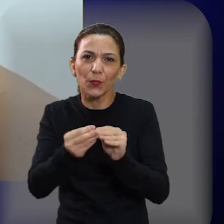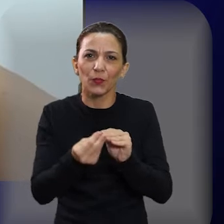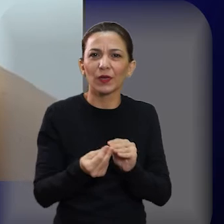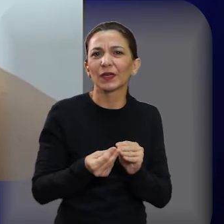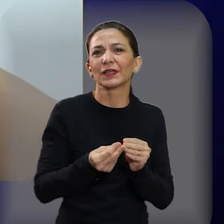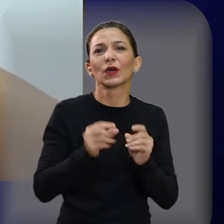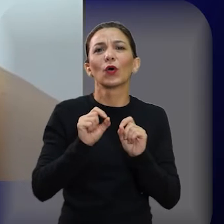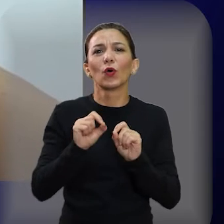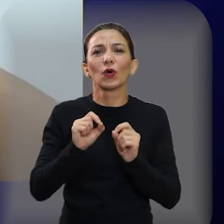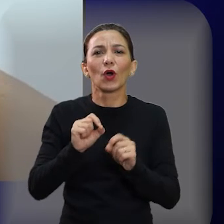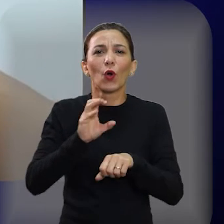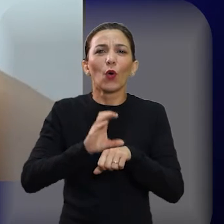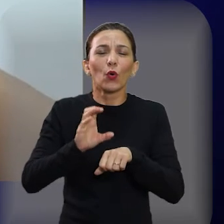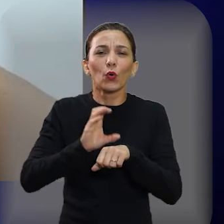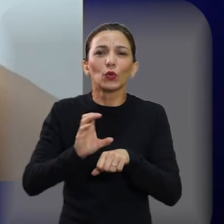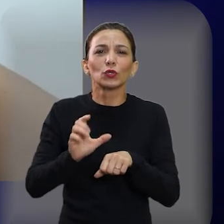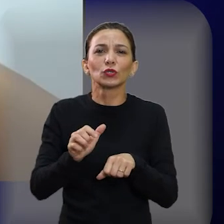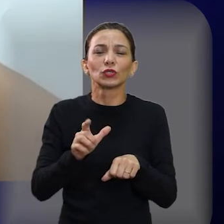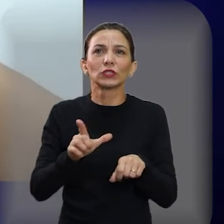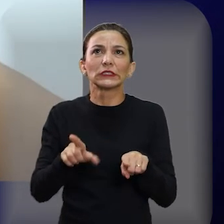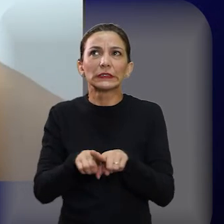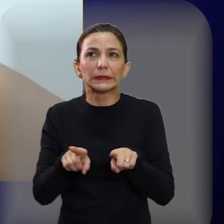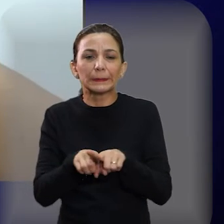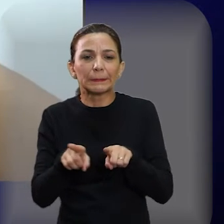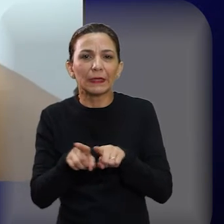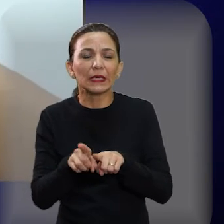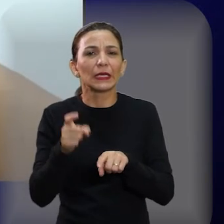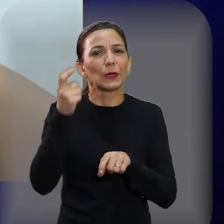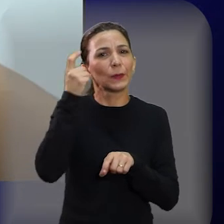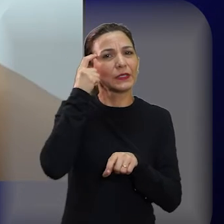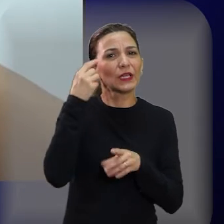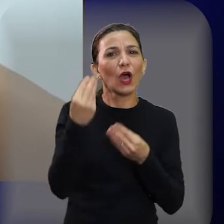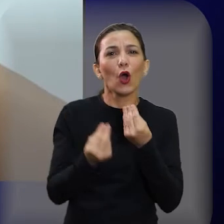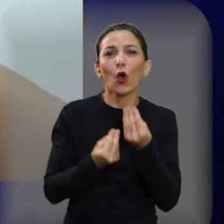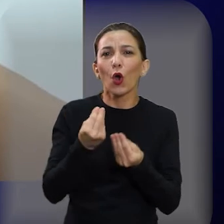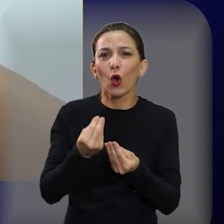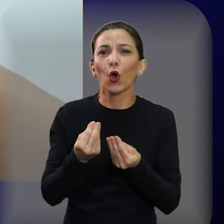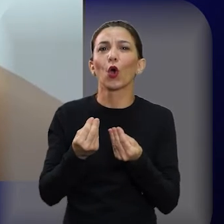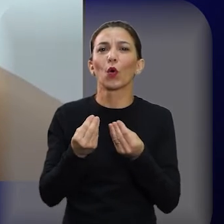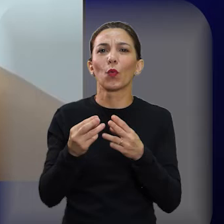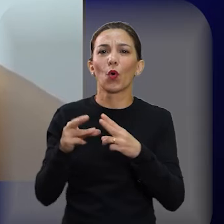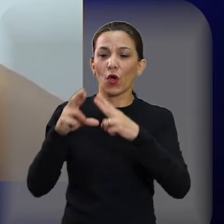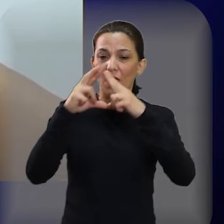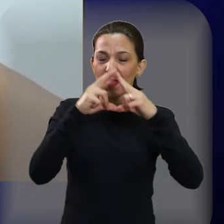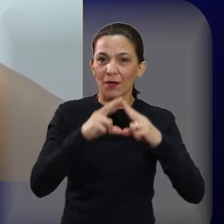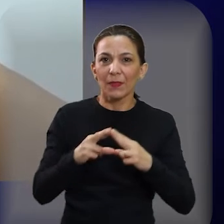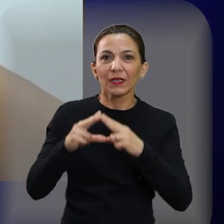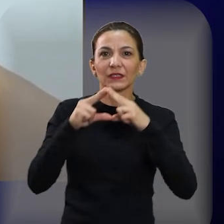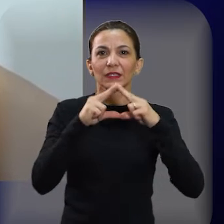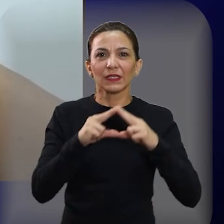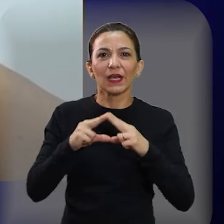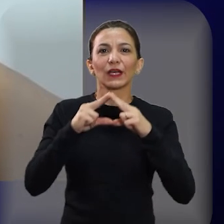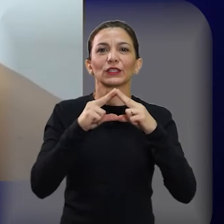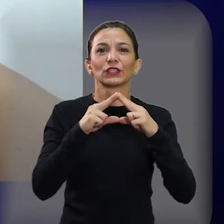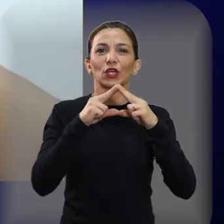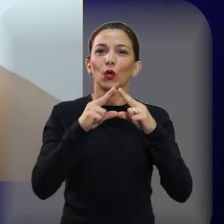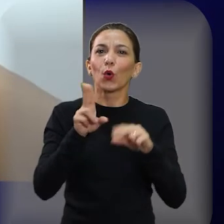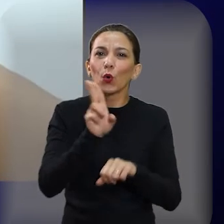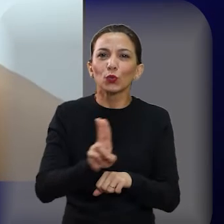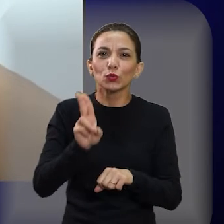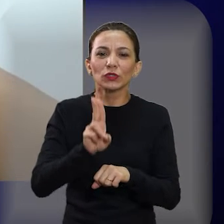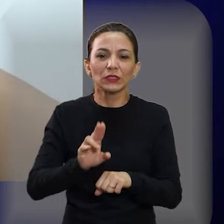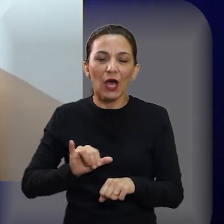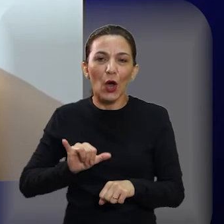crochê, patchwork, fuxico, upcycling, que é um curso que vai pensar você